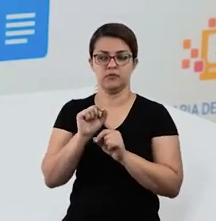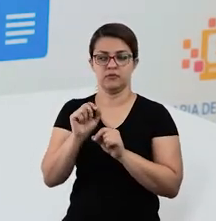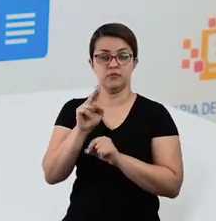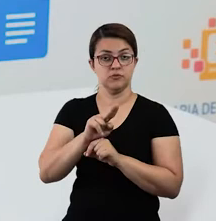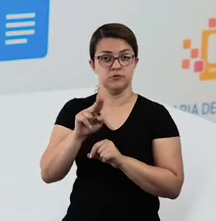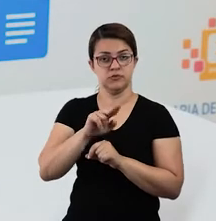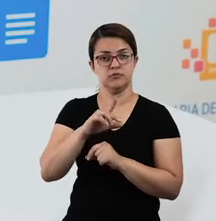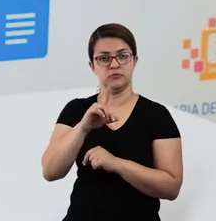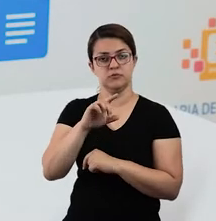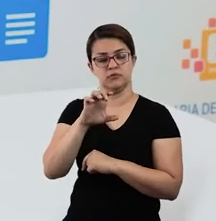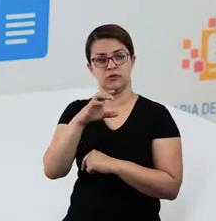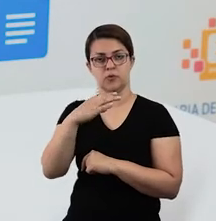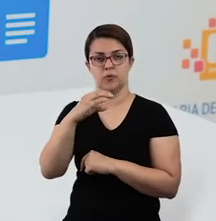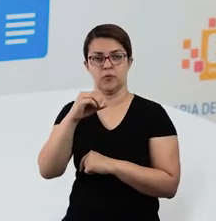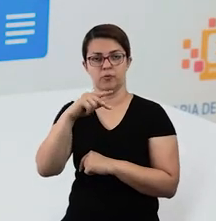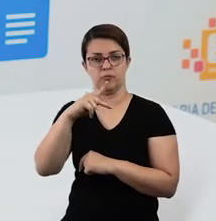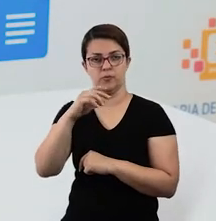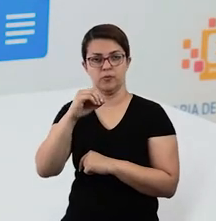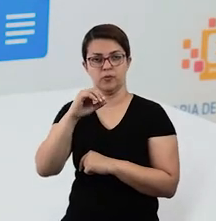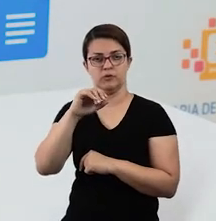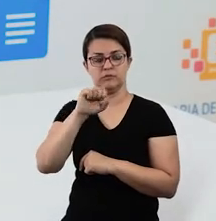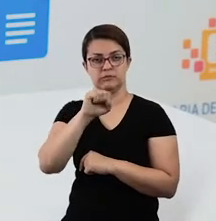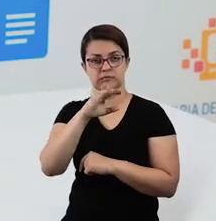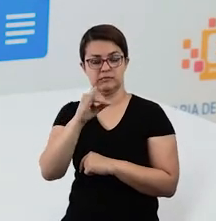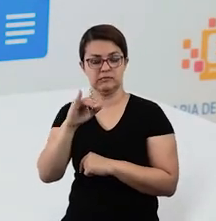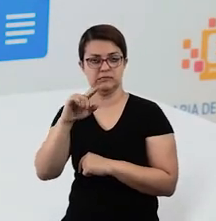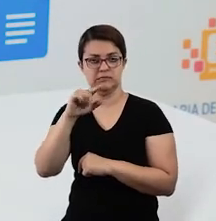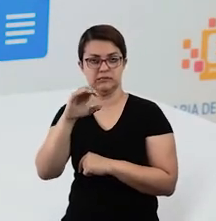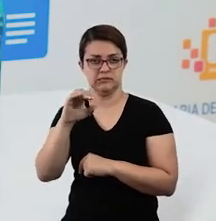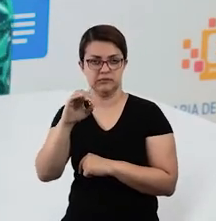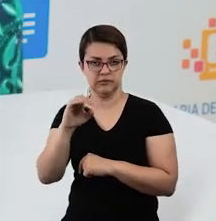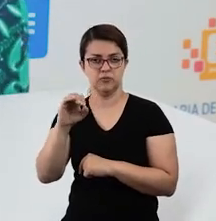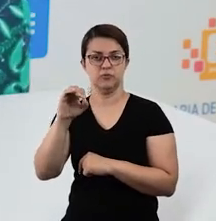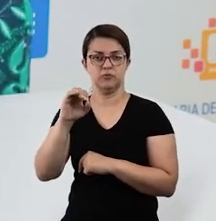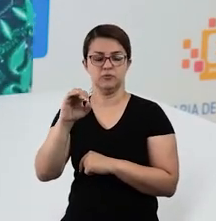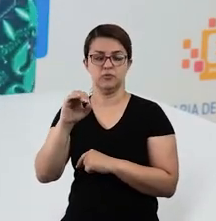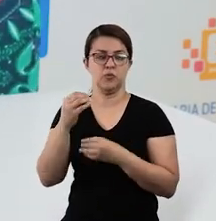dos números, para você entender como os números são formados.